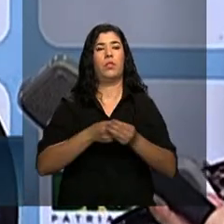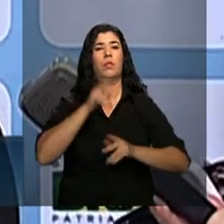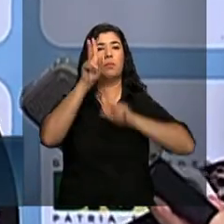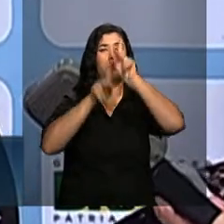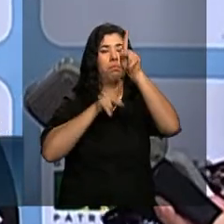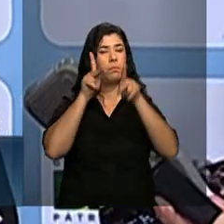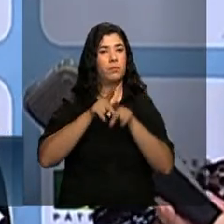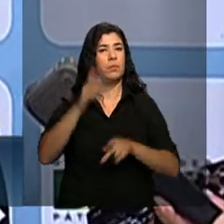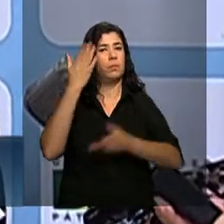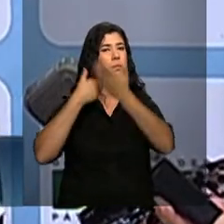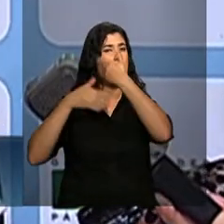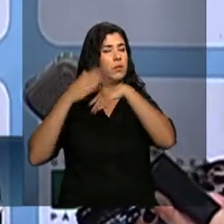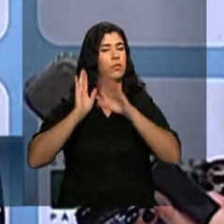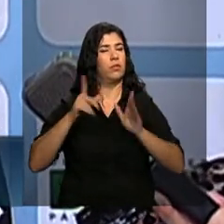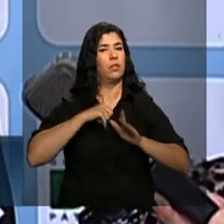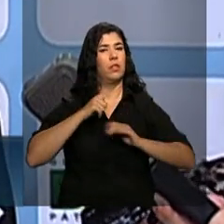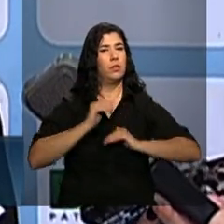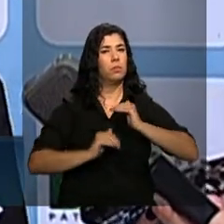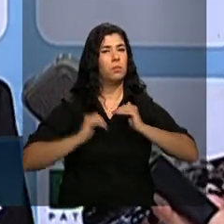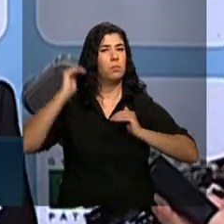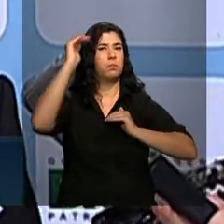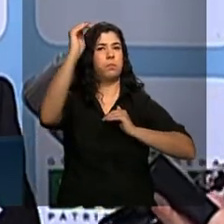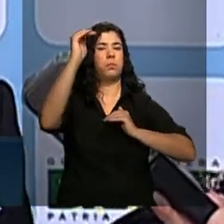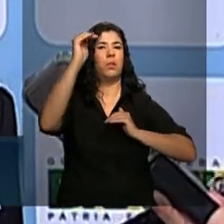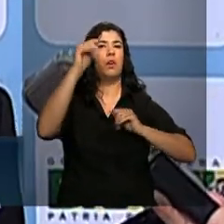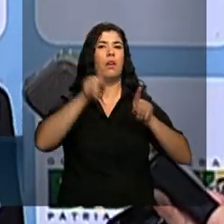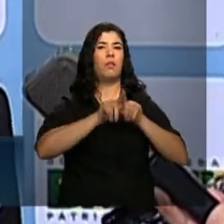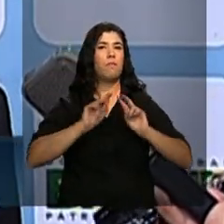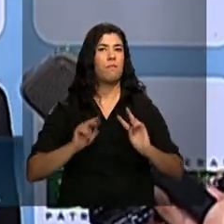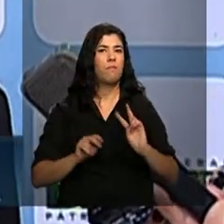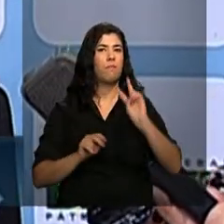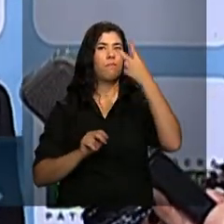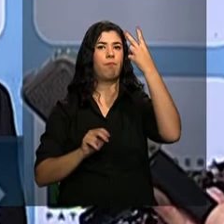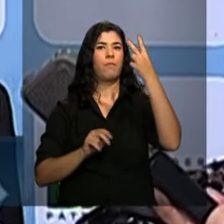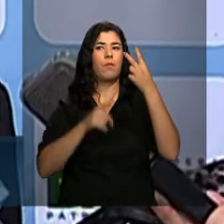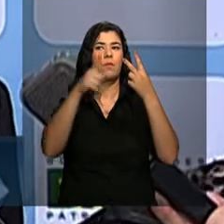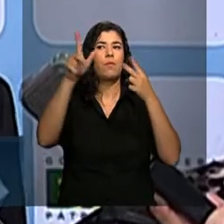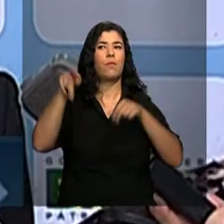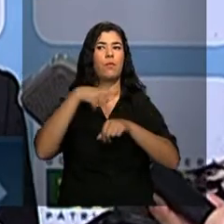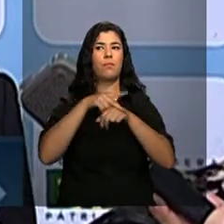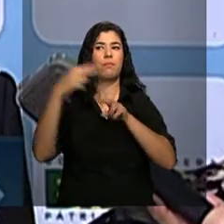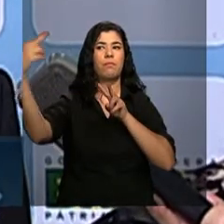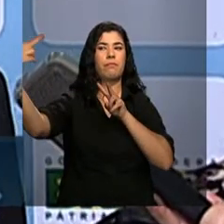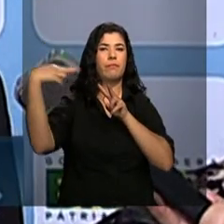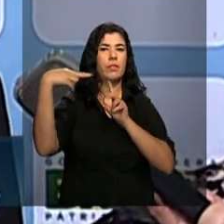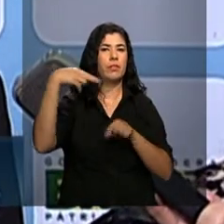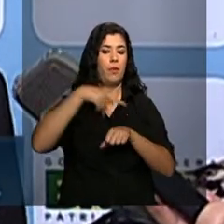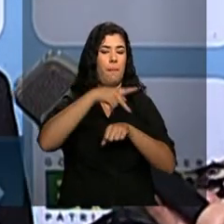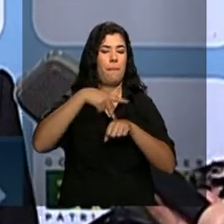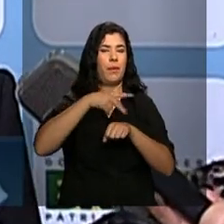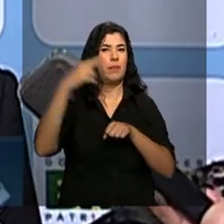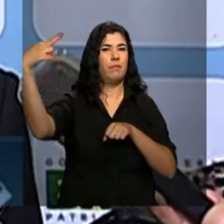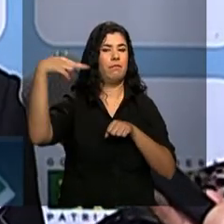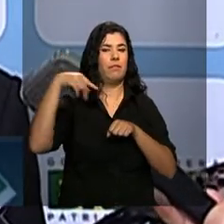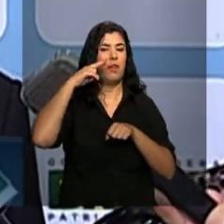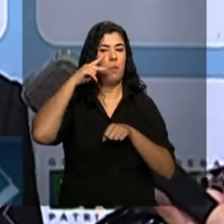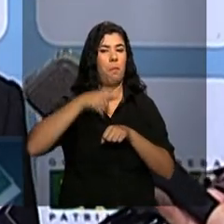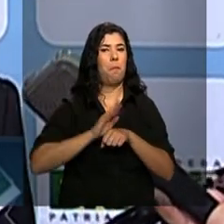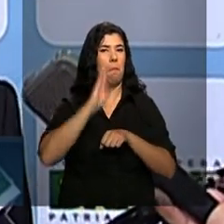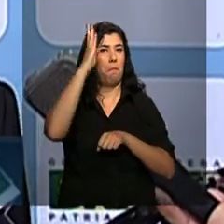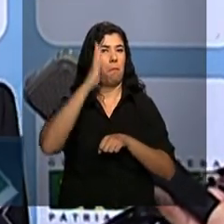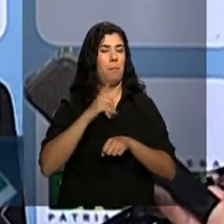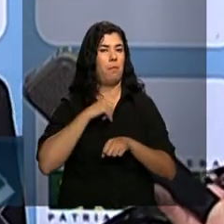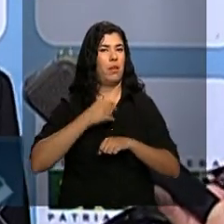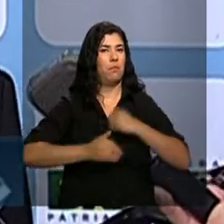muito altos, reconhecidos internacionalmente, porque nós sempre desenvolvemos padrões muito qualificados, né, no que diz respeito a